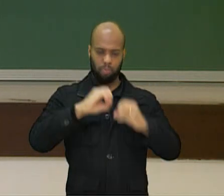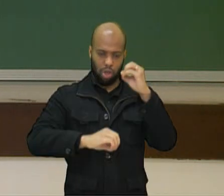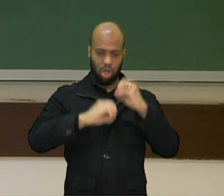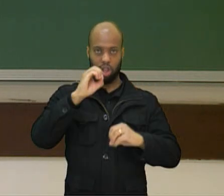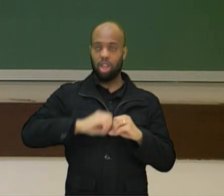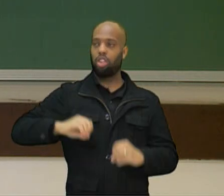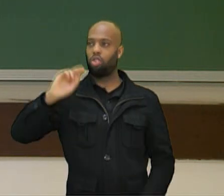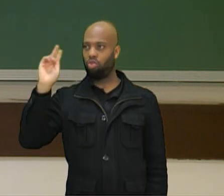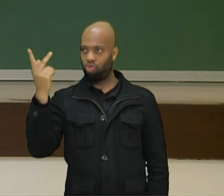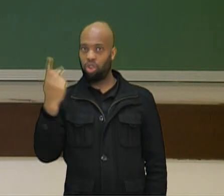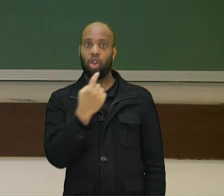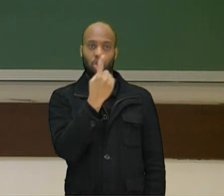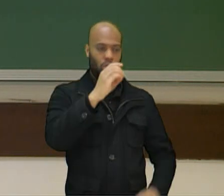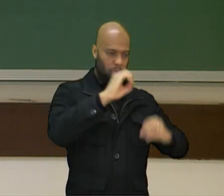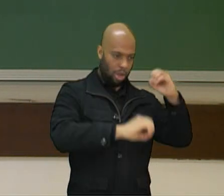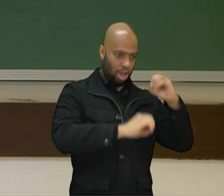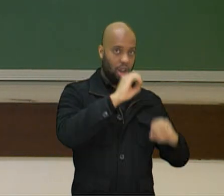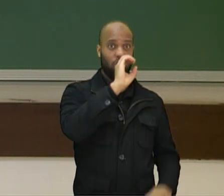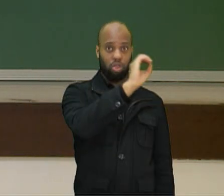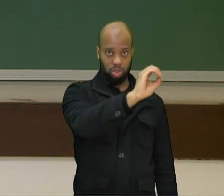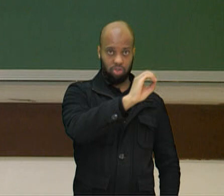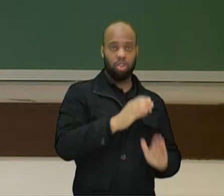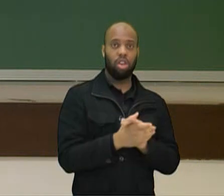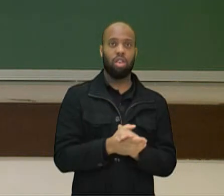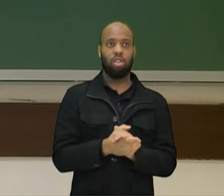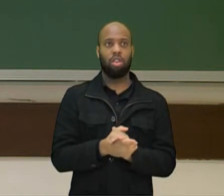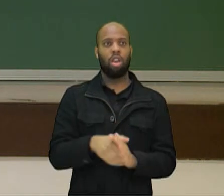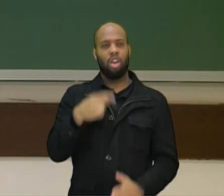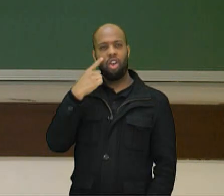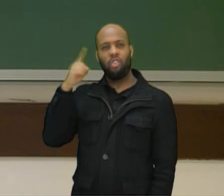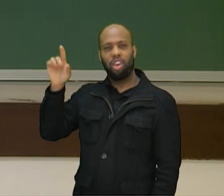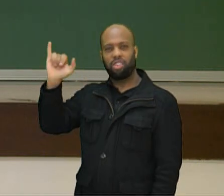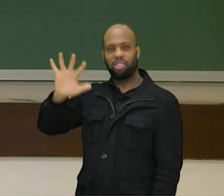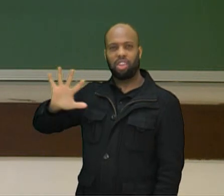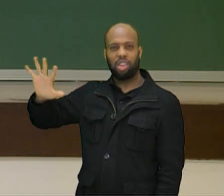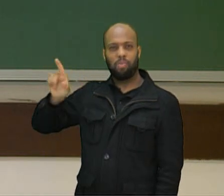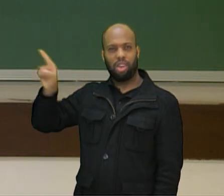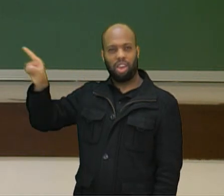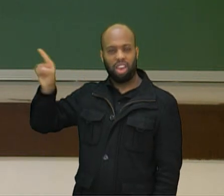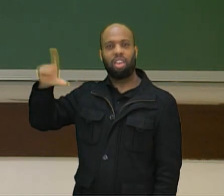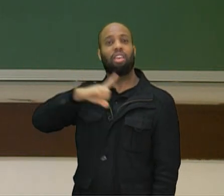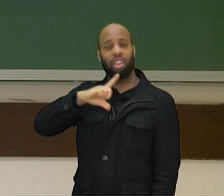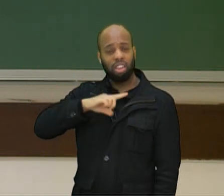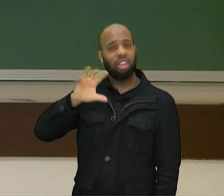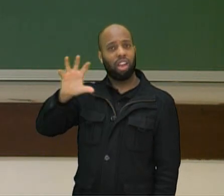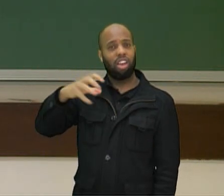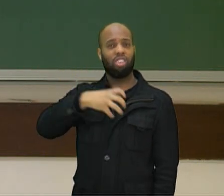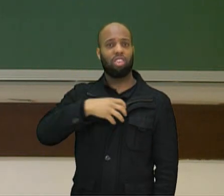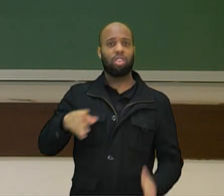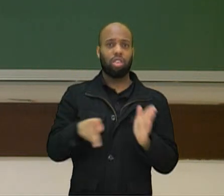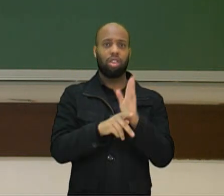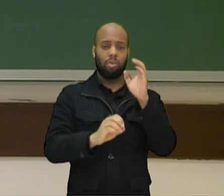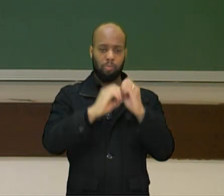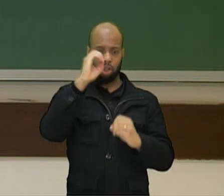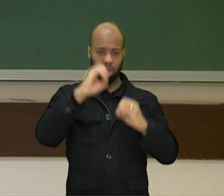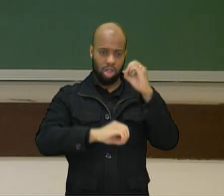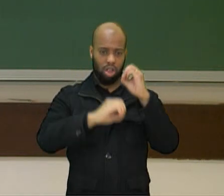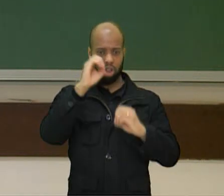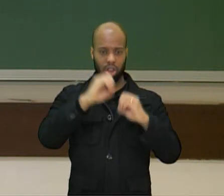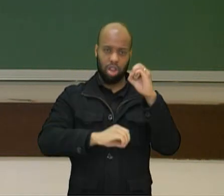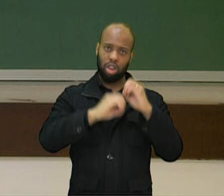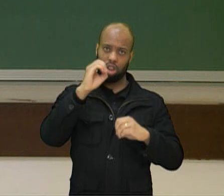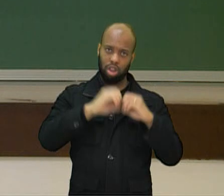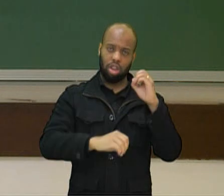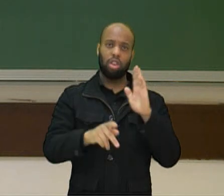de hidrogênio e 1 molécula de oxigênio. Conforme do lado direito da tela você pode observar a ilustração que traz um